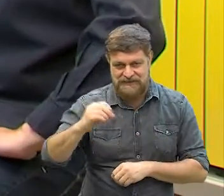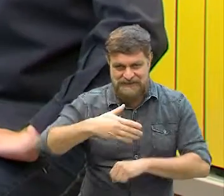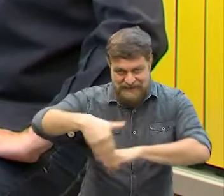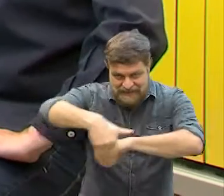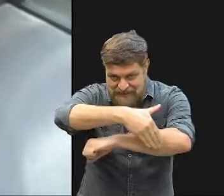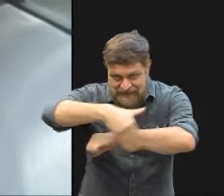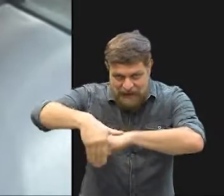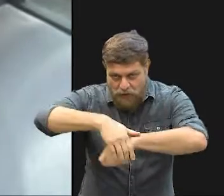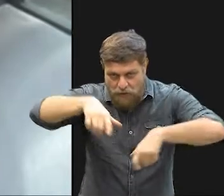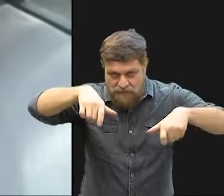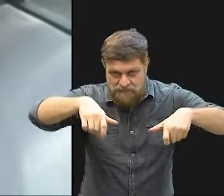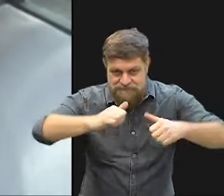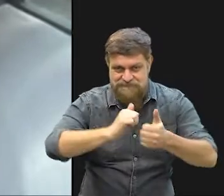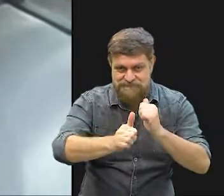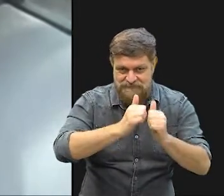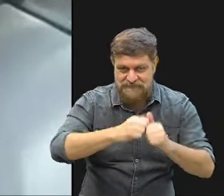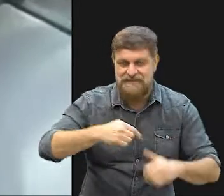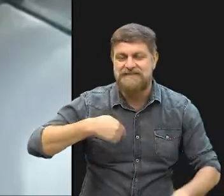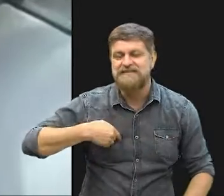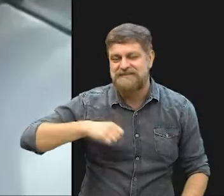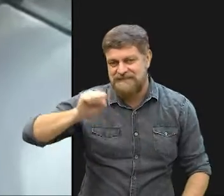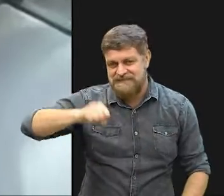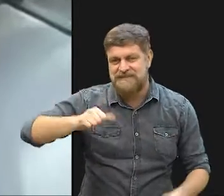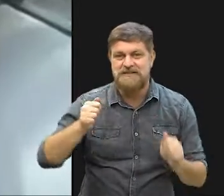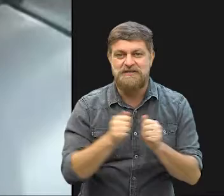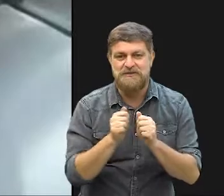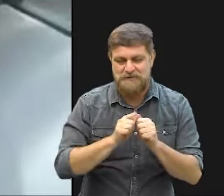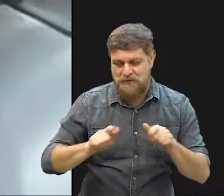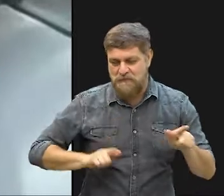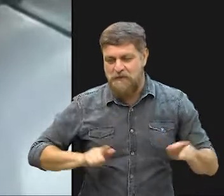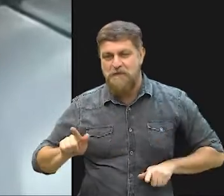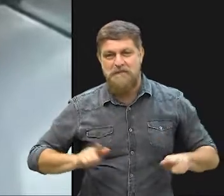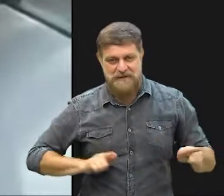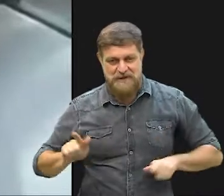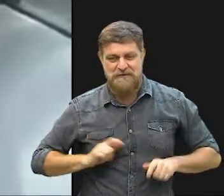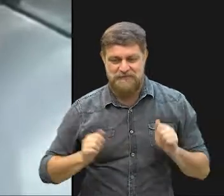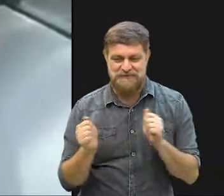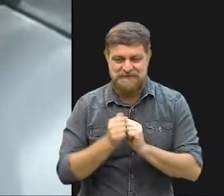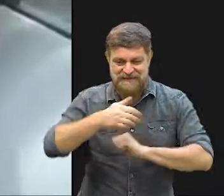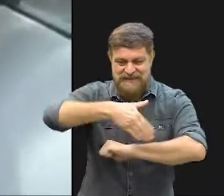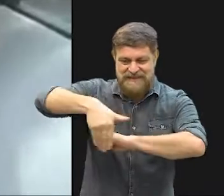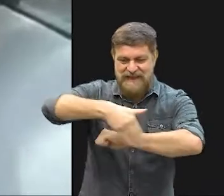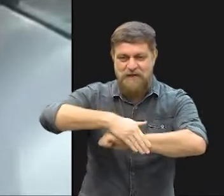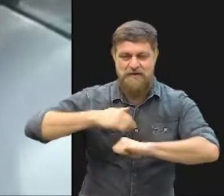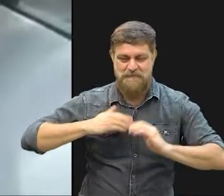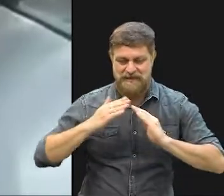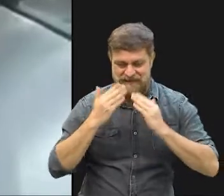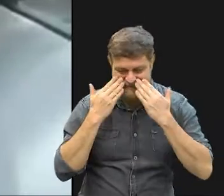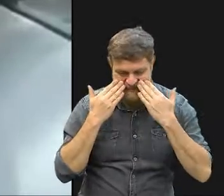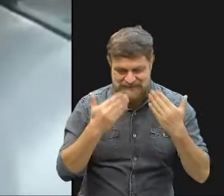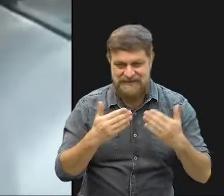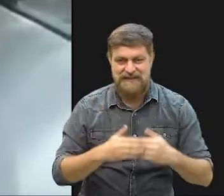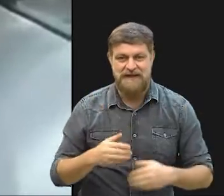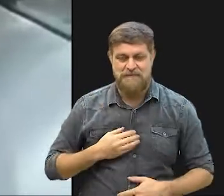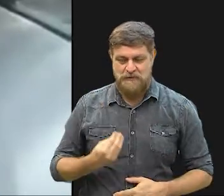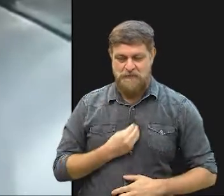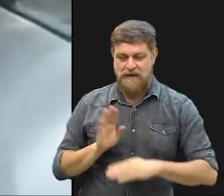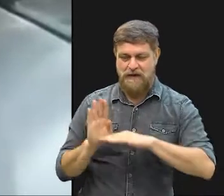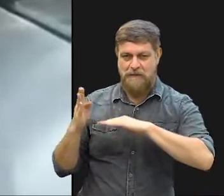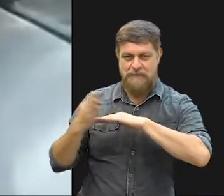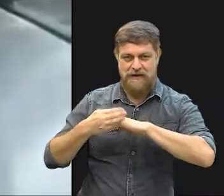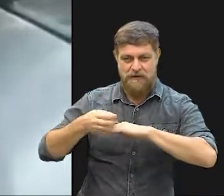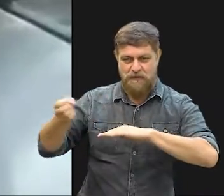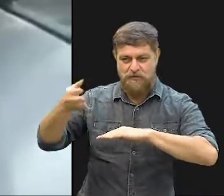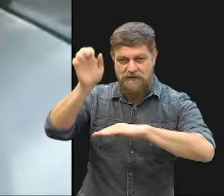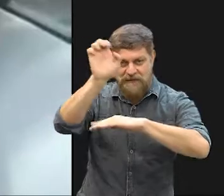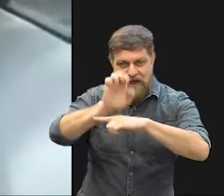de rua? Muito! Jogava com os meus primos na rua de casa. Até hoje, né, eu moro ali na Nova Europa. Eu digo